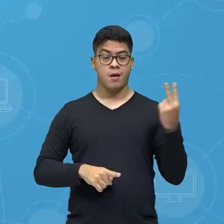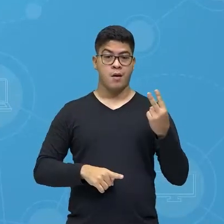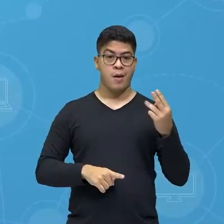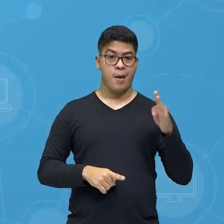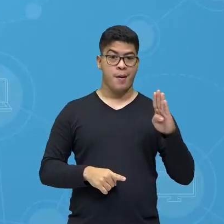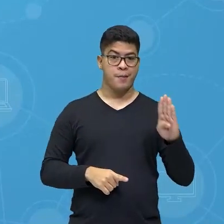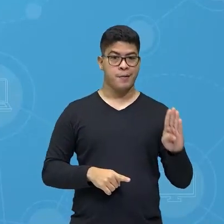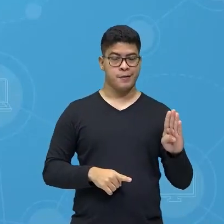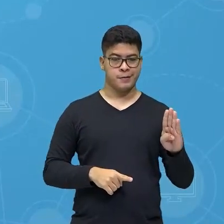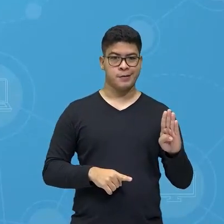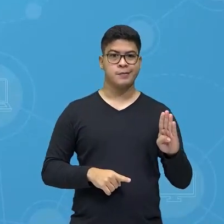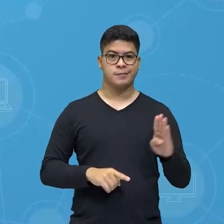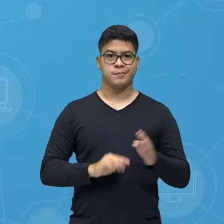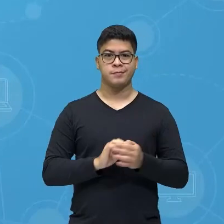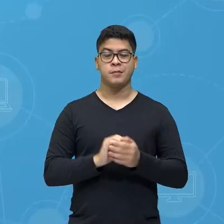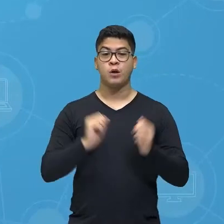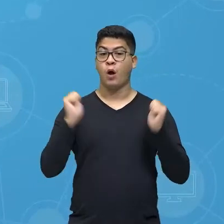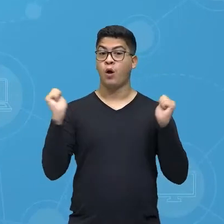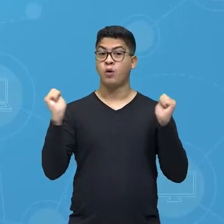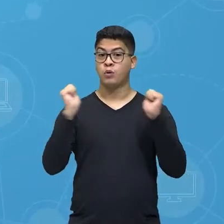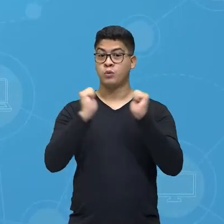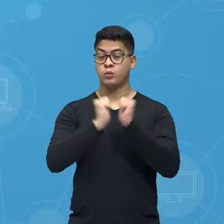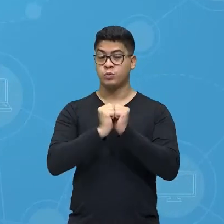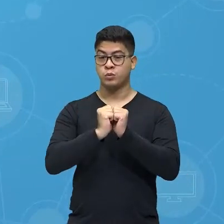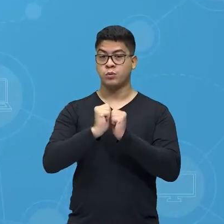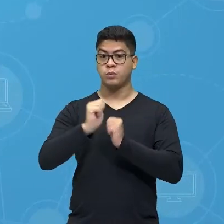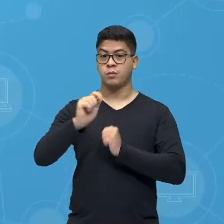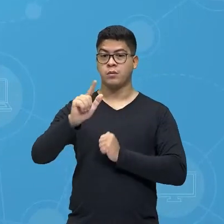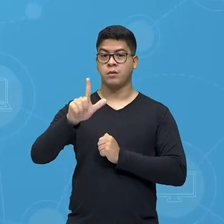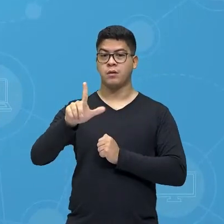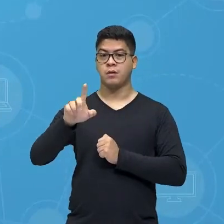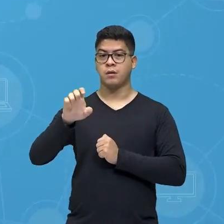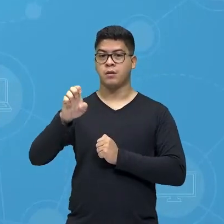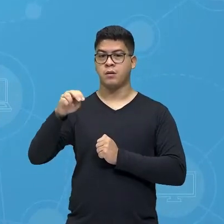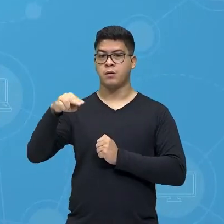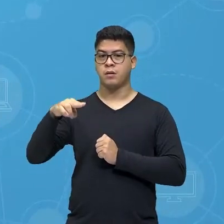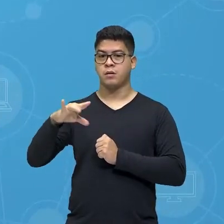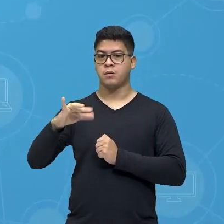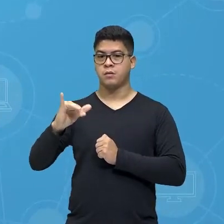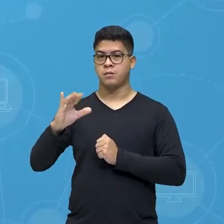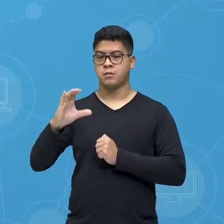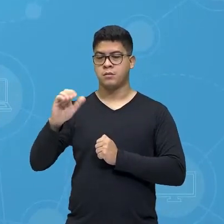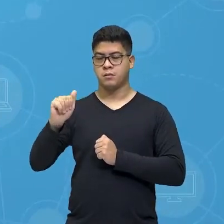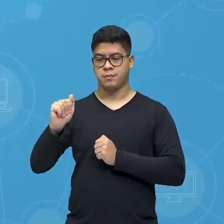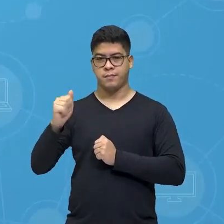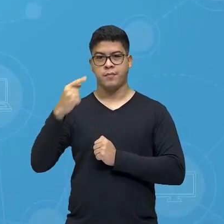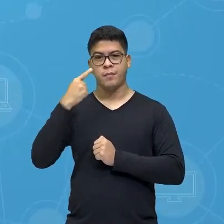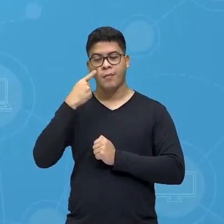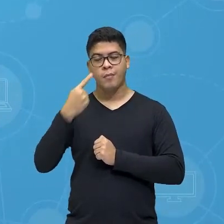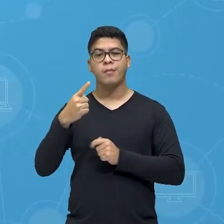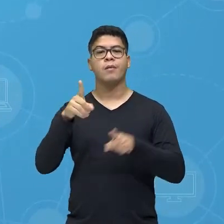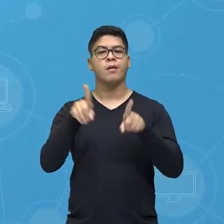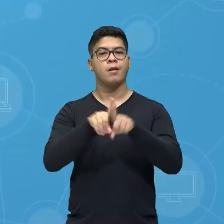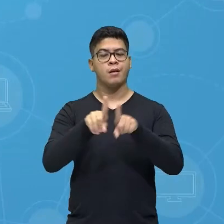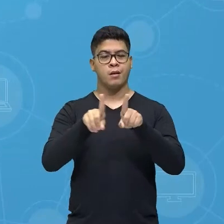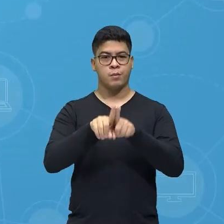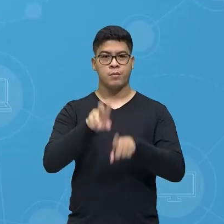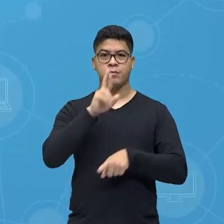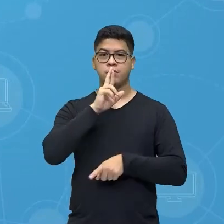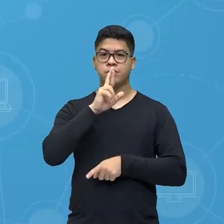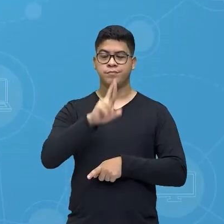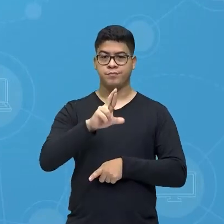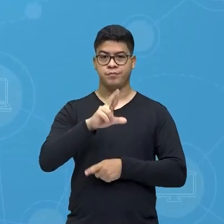B, juntamente com a Letícia. De acordo com a Letícia também, a questão 1 é a